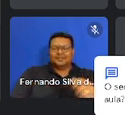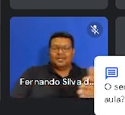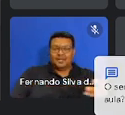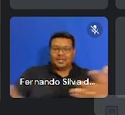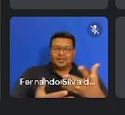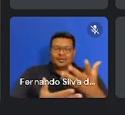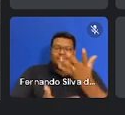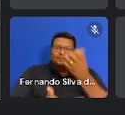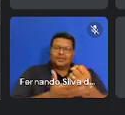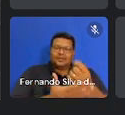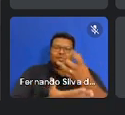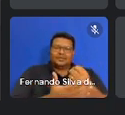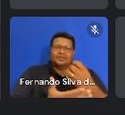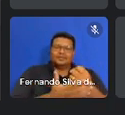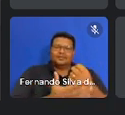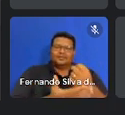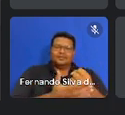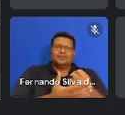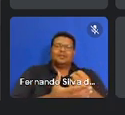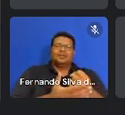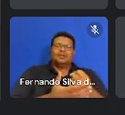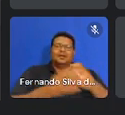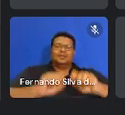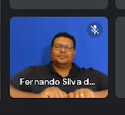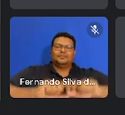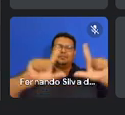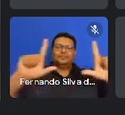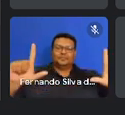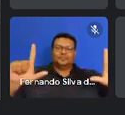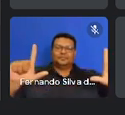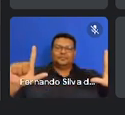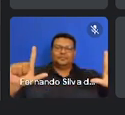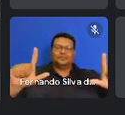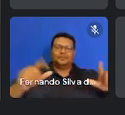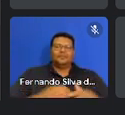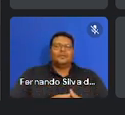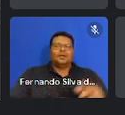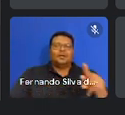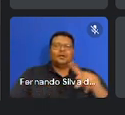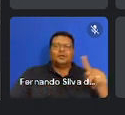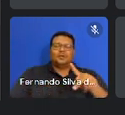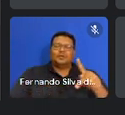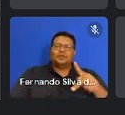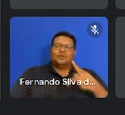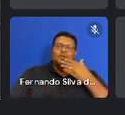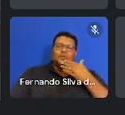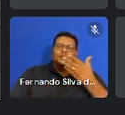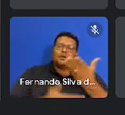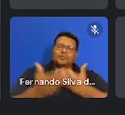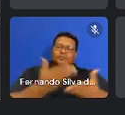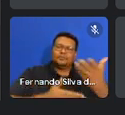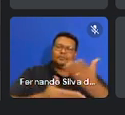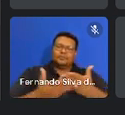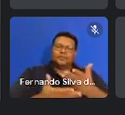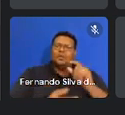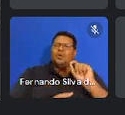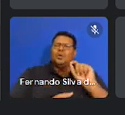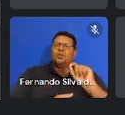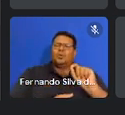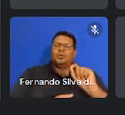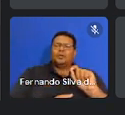Um feedback? Como assim, Vanessa? Um feedback? Em relação a quê?